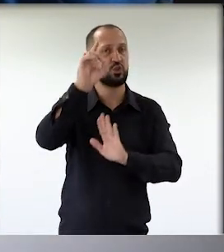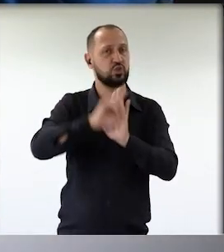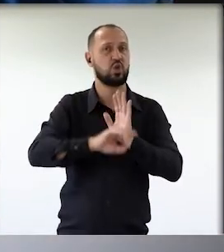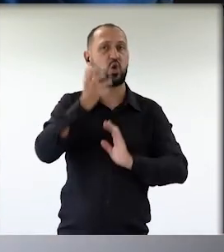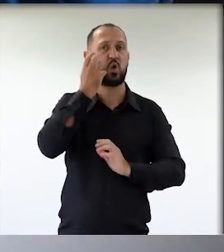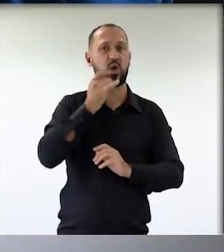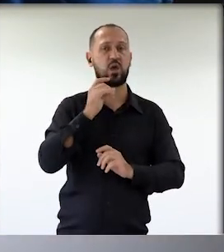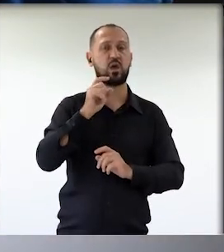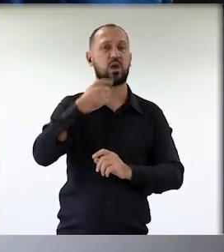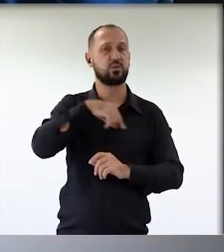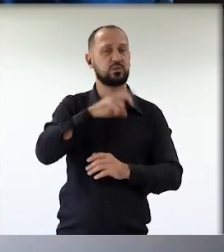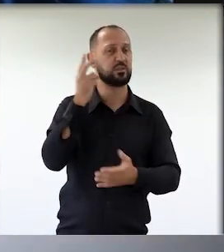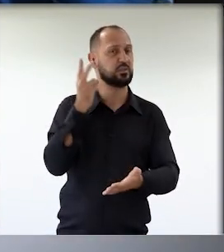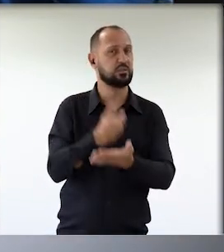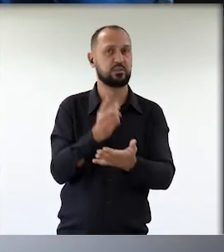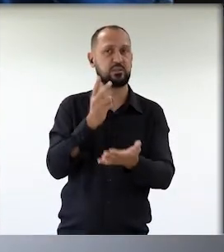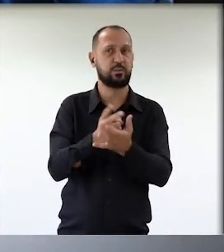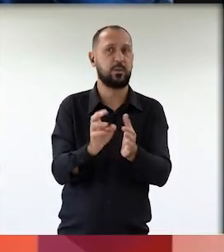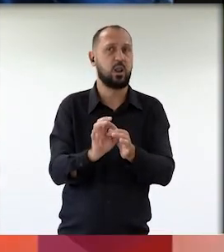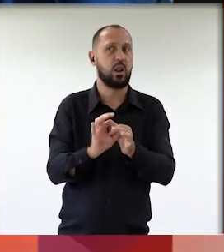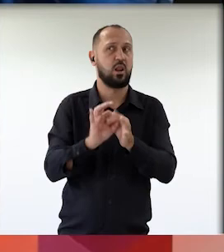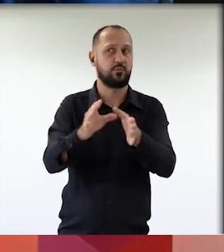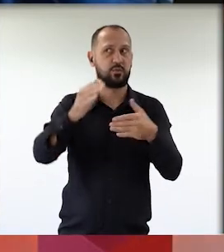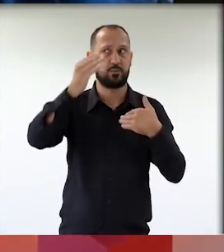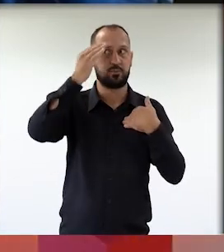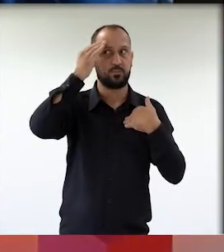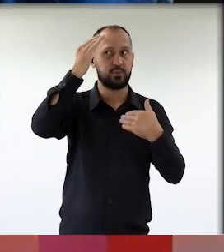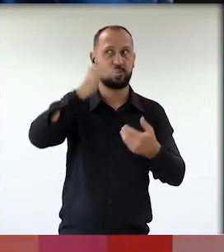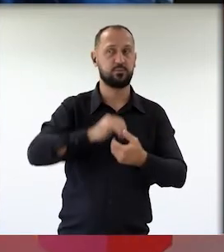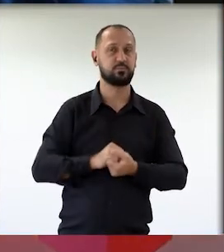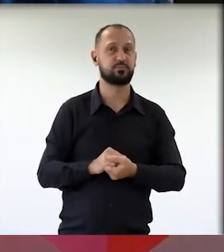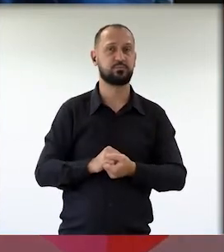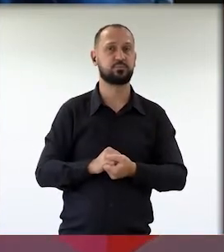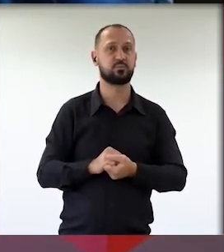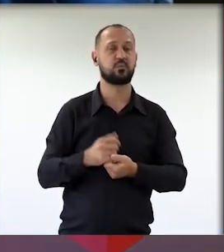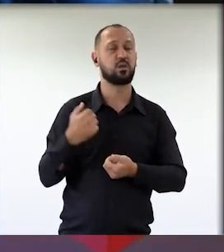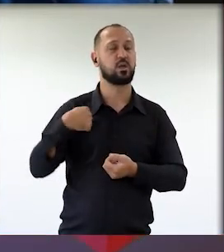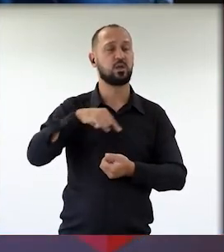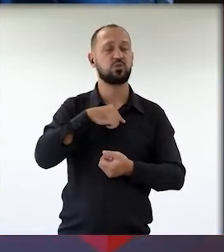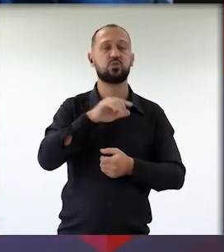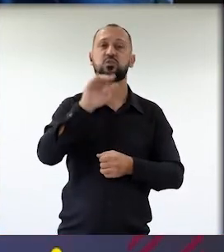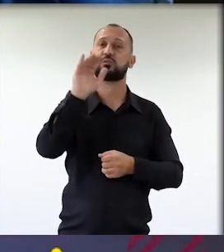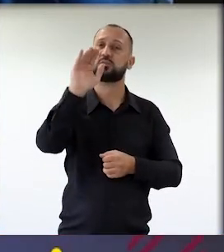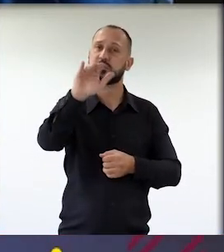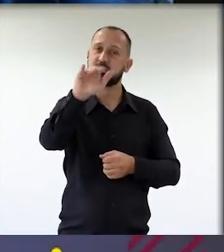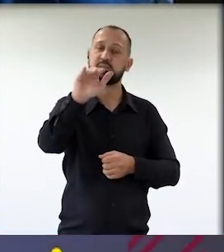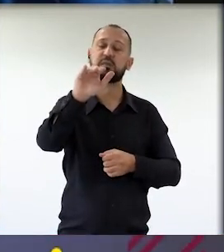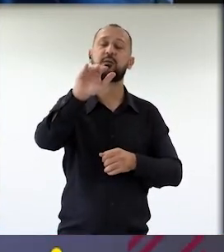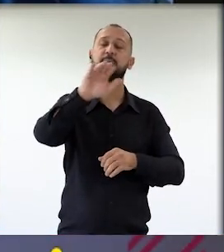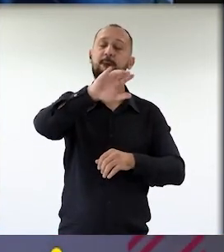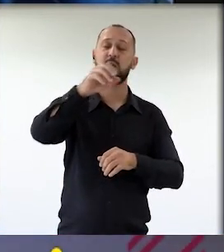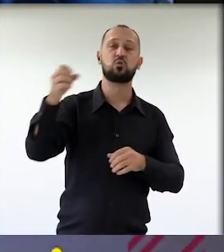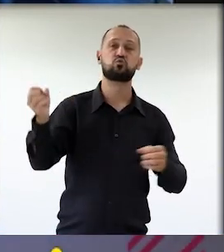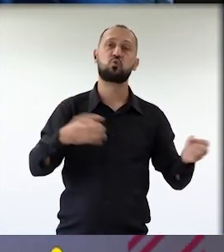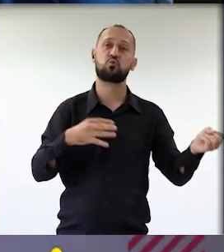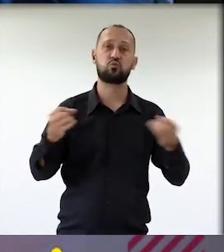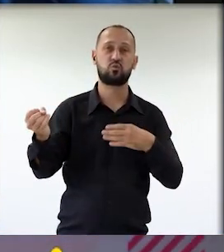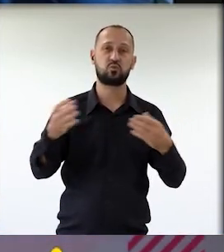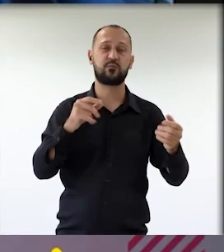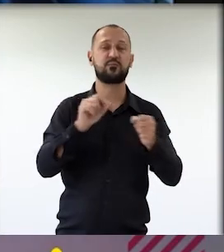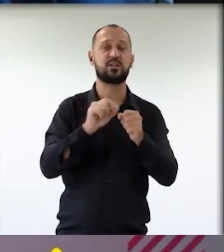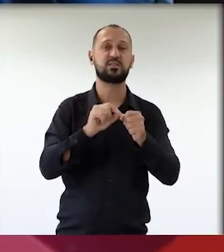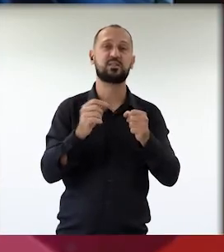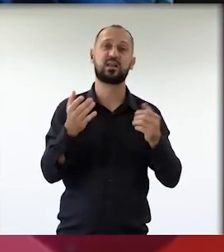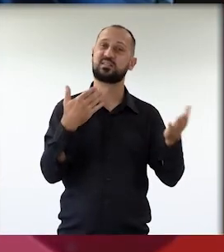infeliz de violação de direitos de crianças e adolescentes, nós estaremos sempre à disposição. Obrigada. Sem dúvida, e nós acionaremos sempre para